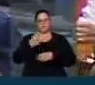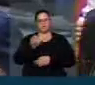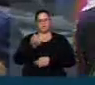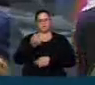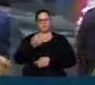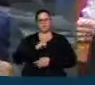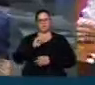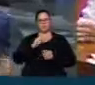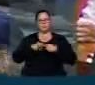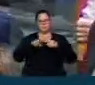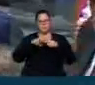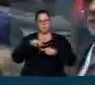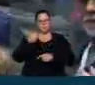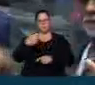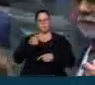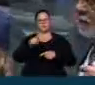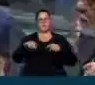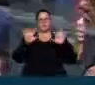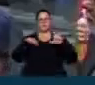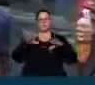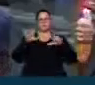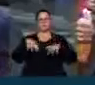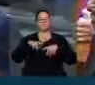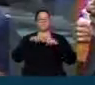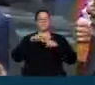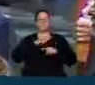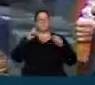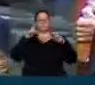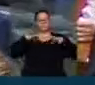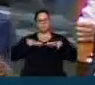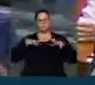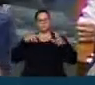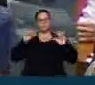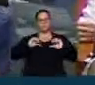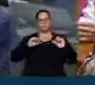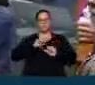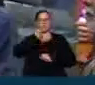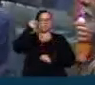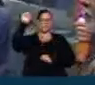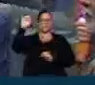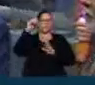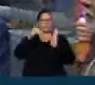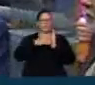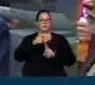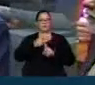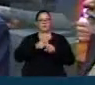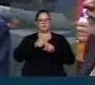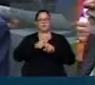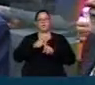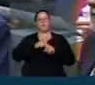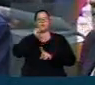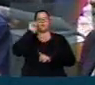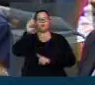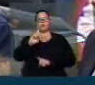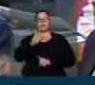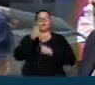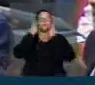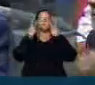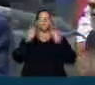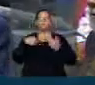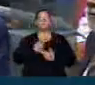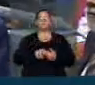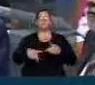causa das chuvas que vêm até o meio de abril. Não é normal isso na nossa região, não